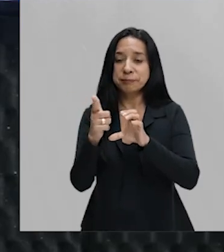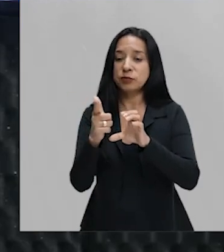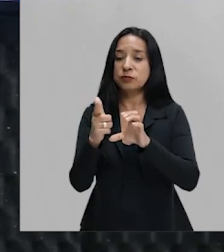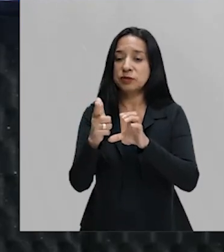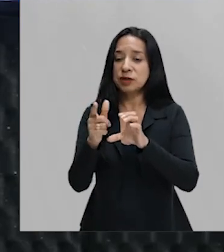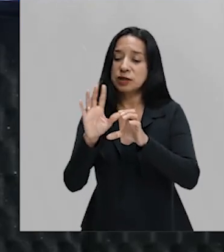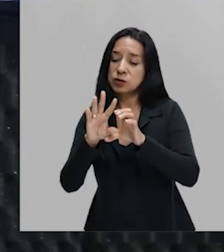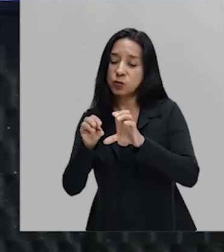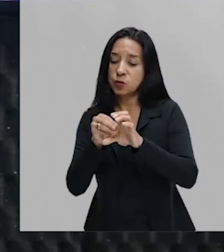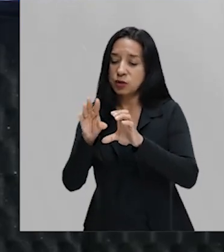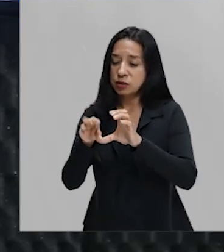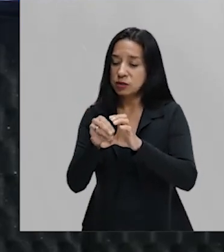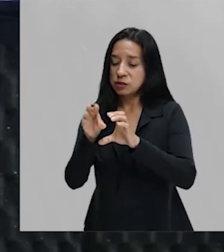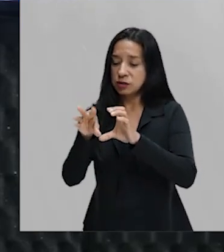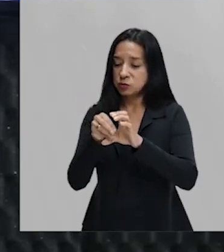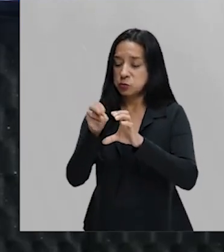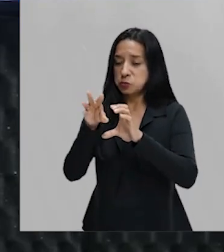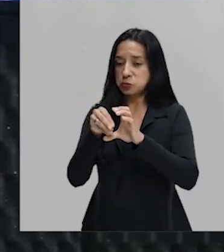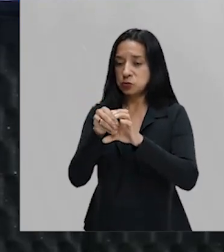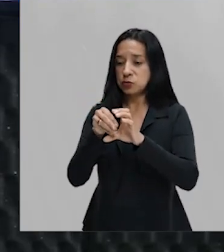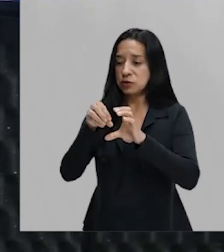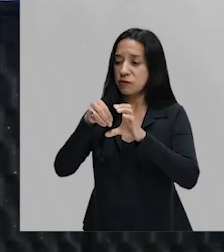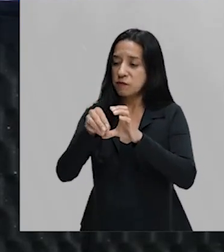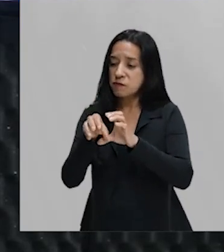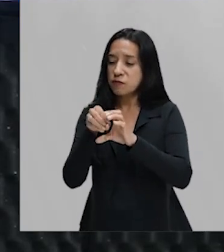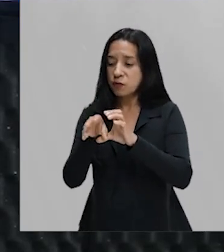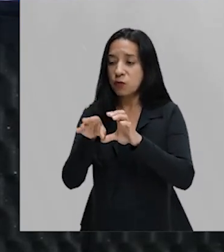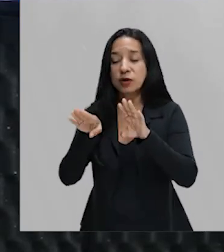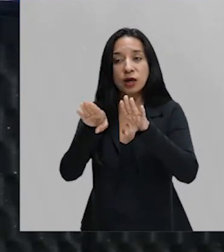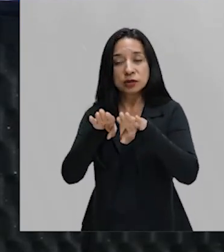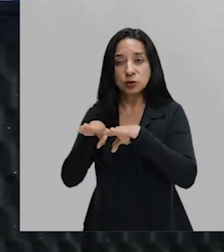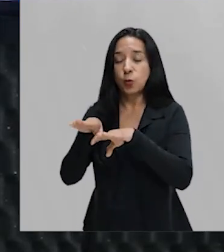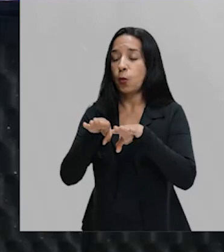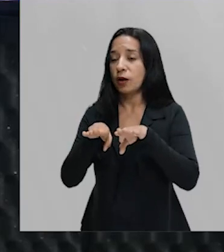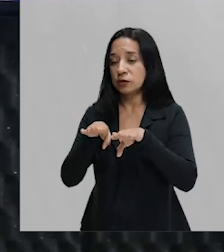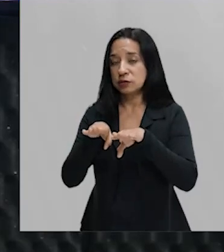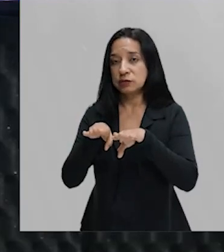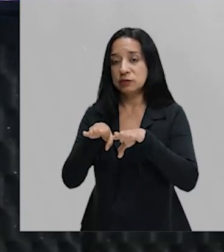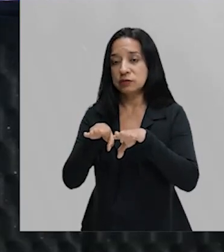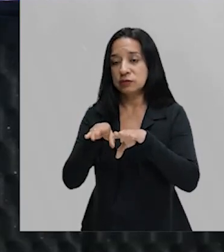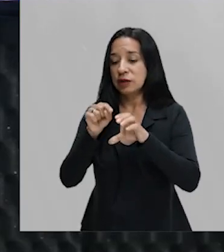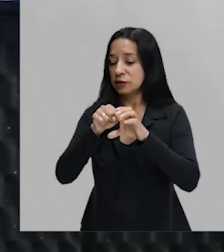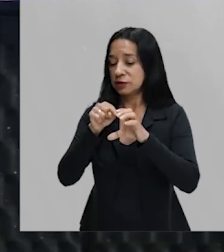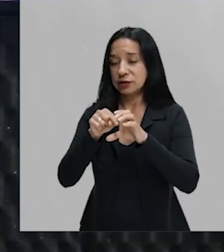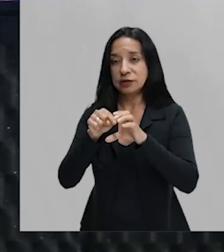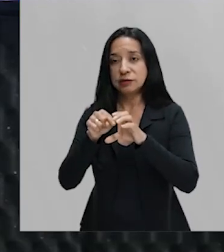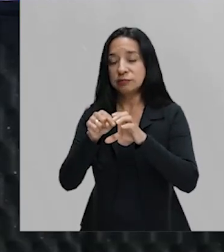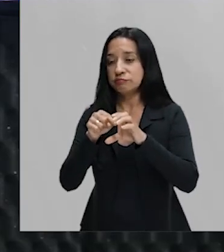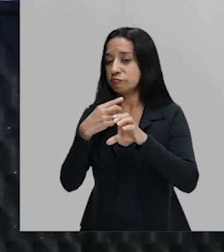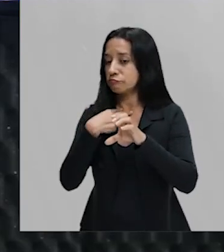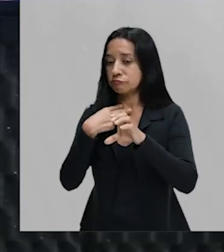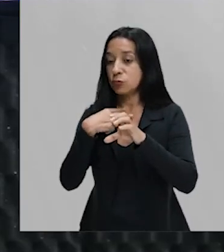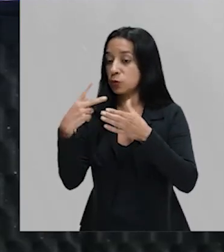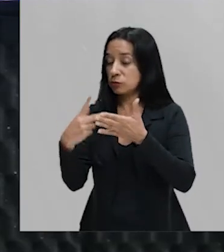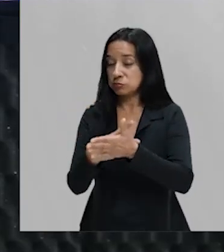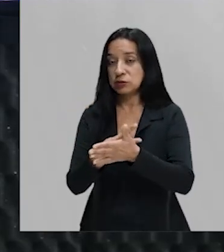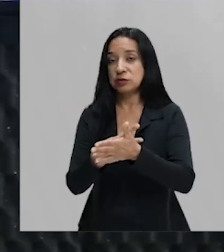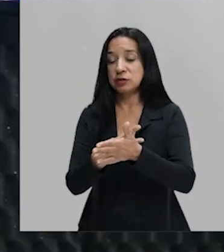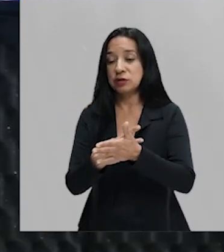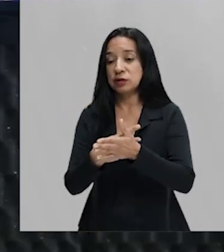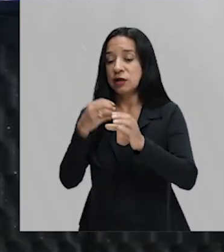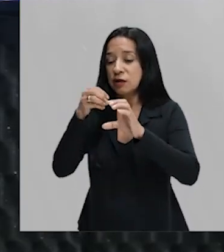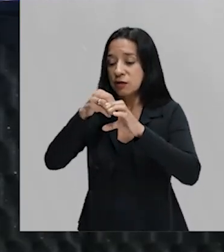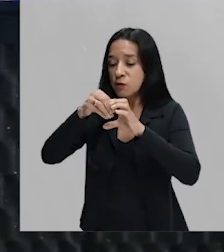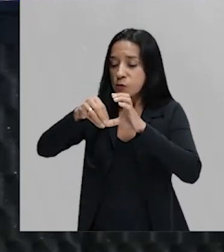as concentrações de potássio dentro e fora ficariam iguais. E a célula não pode deixar isso acontecer. Então, o tempo todo ela